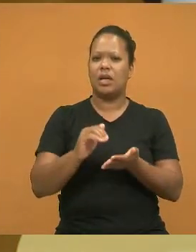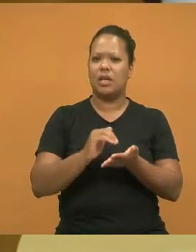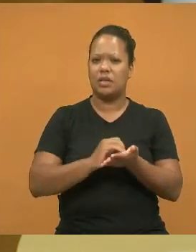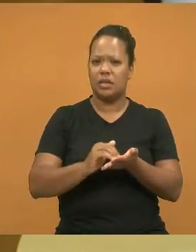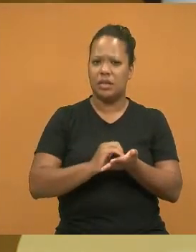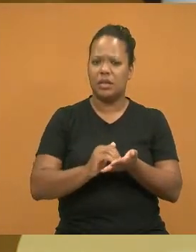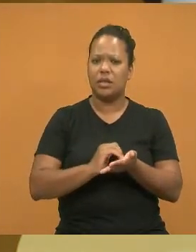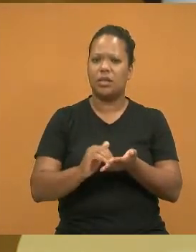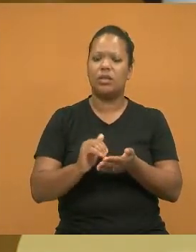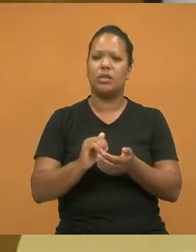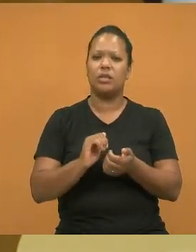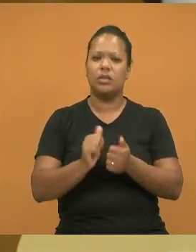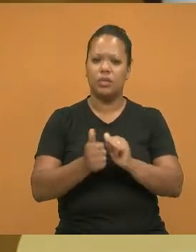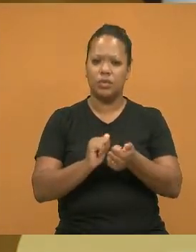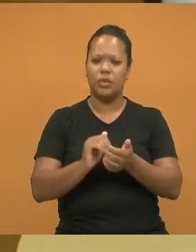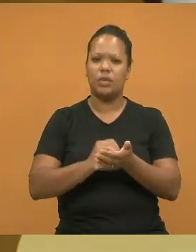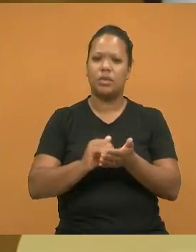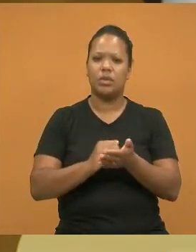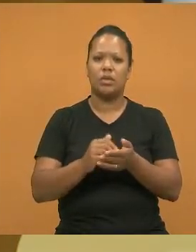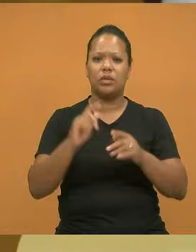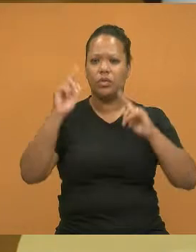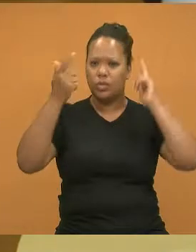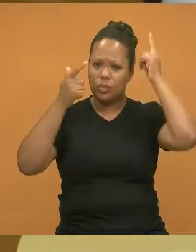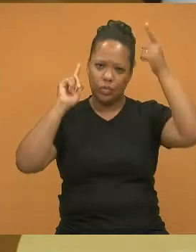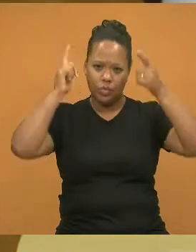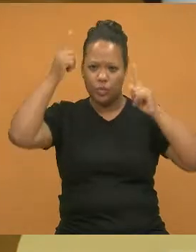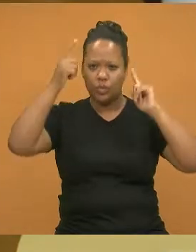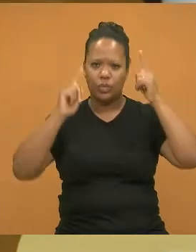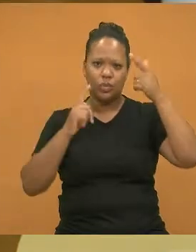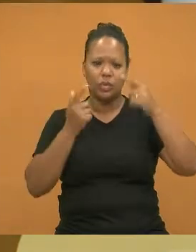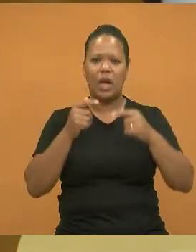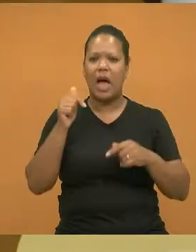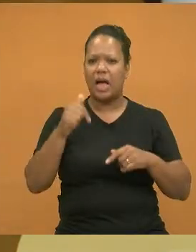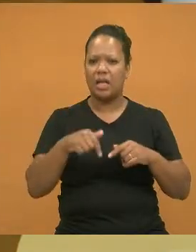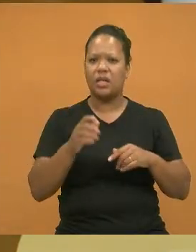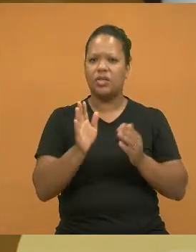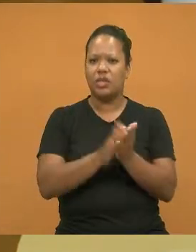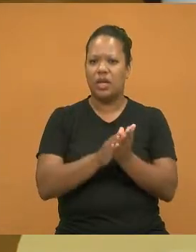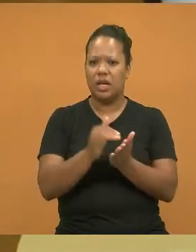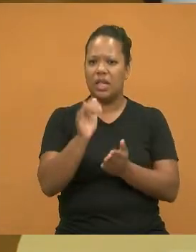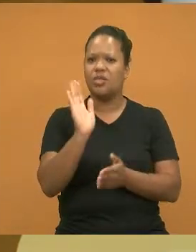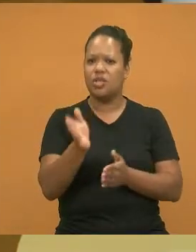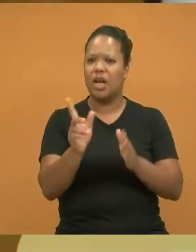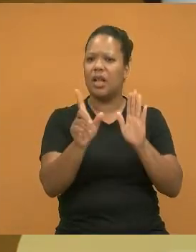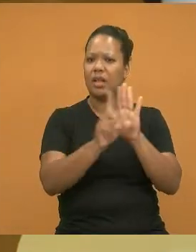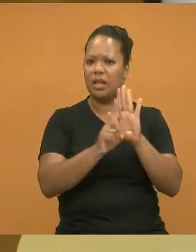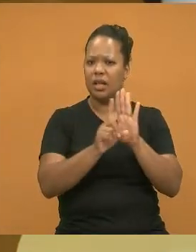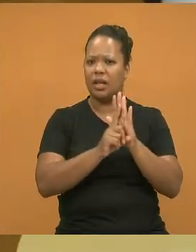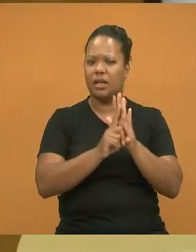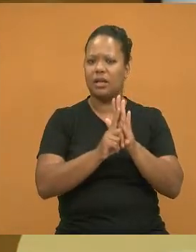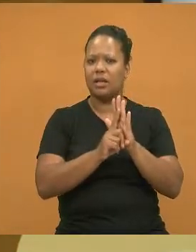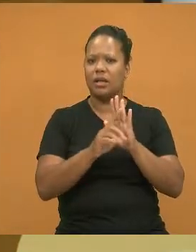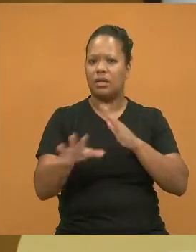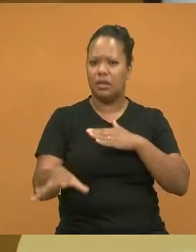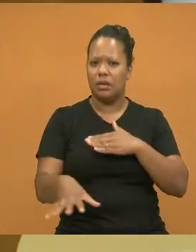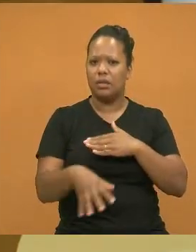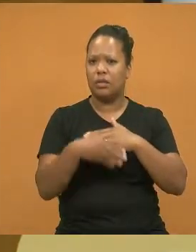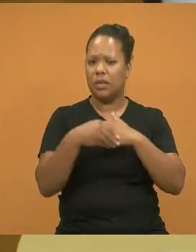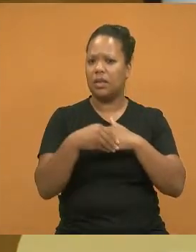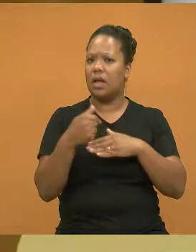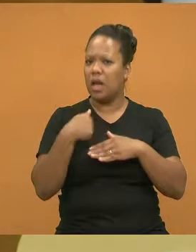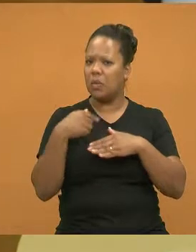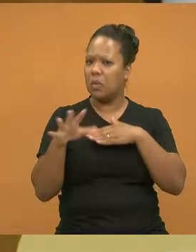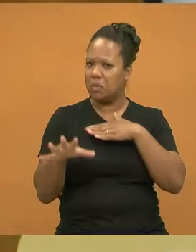todos estão envolvidos nesse fluxograma, já é lei aqui em Jacareí. E agora eu fiz essas emendas porque eu acho